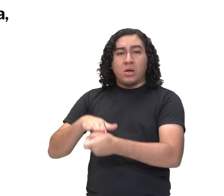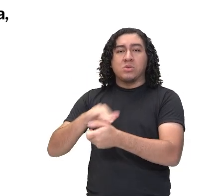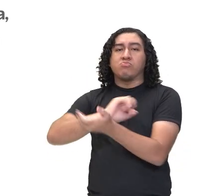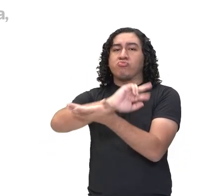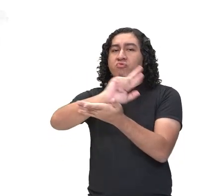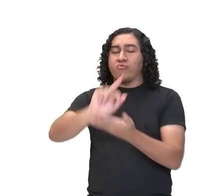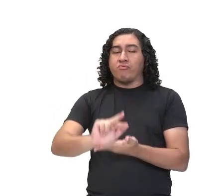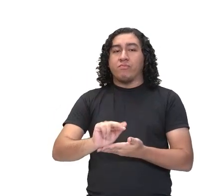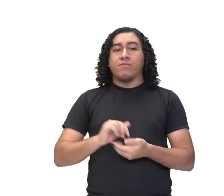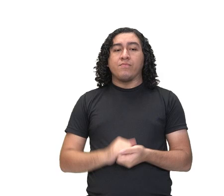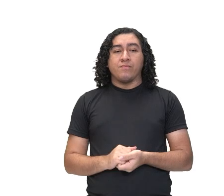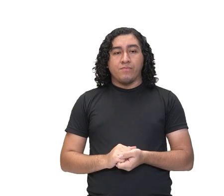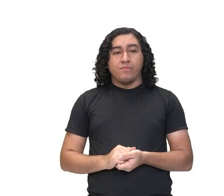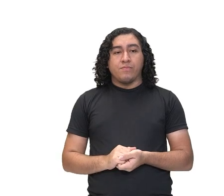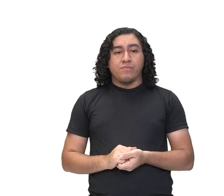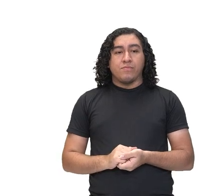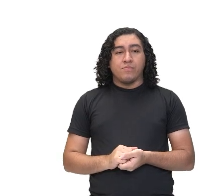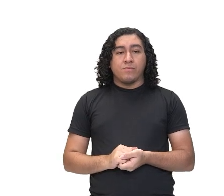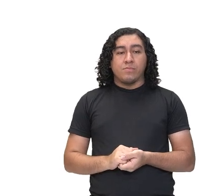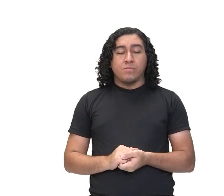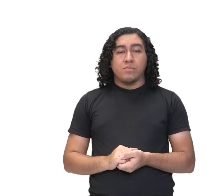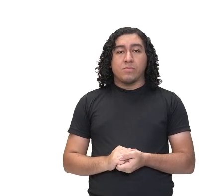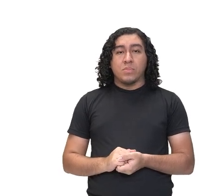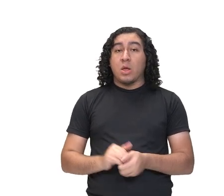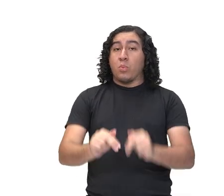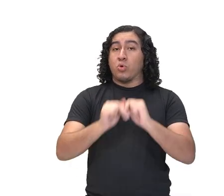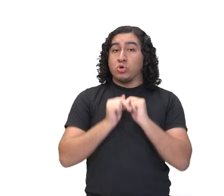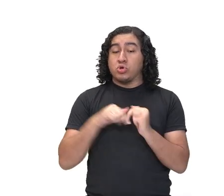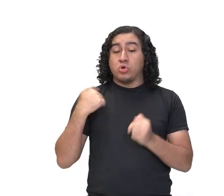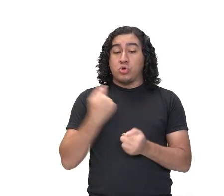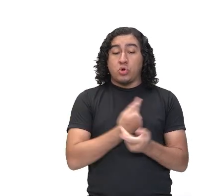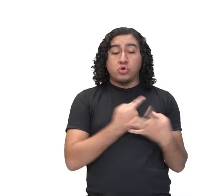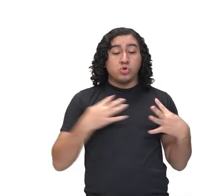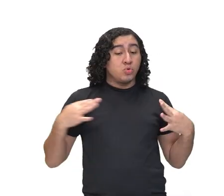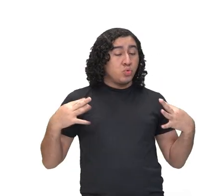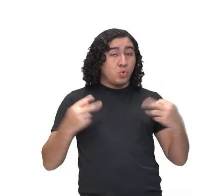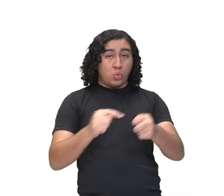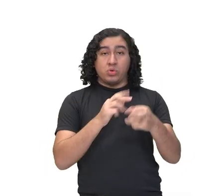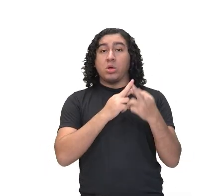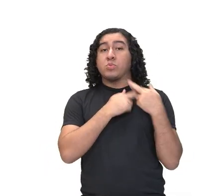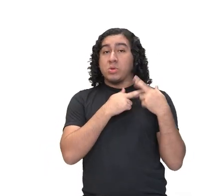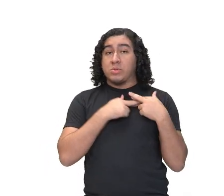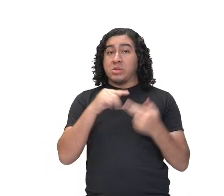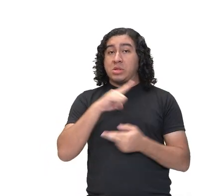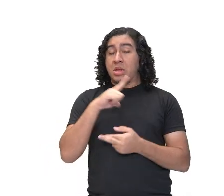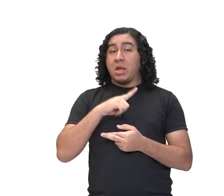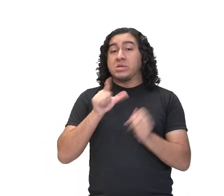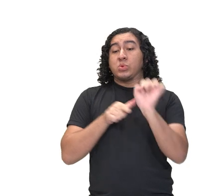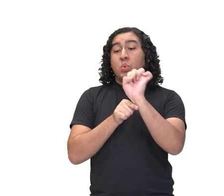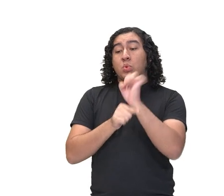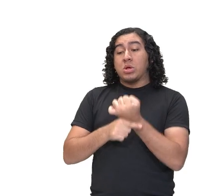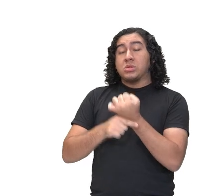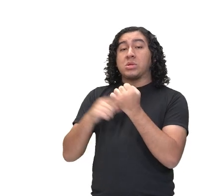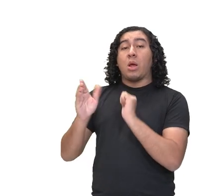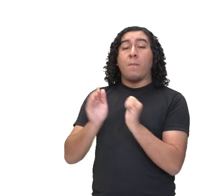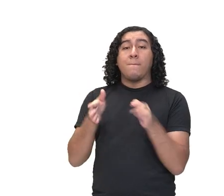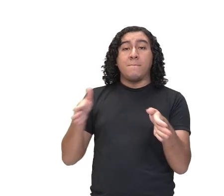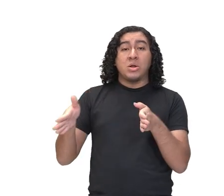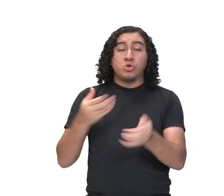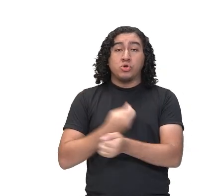opressão. Assim, somos todos responsáveis para garantir que a infância e a adolescência